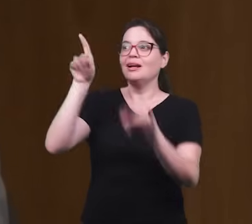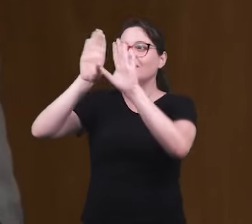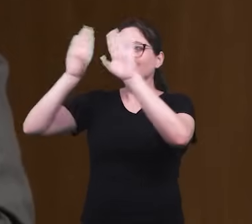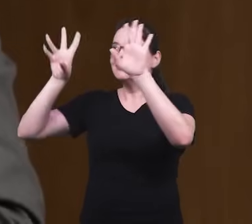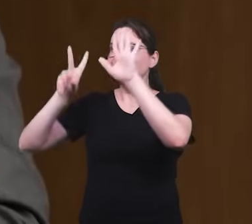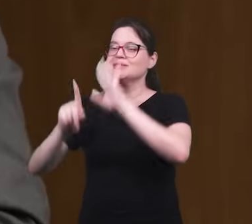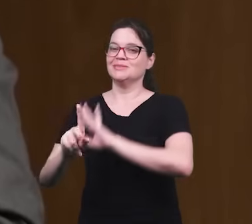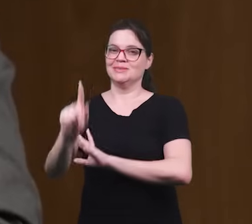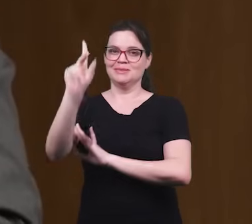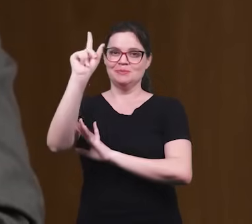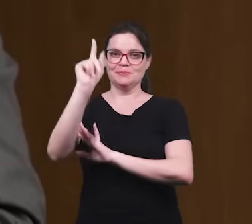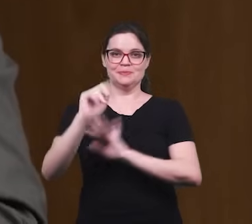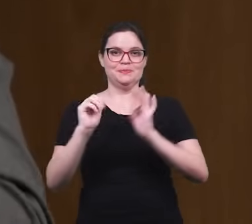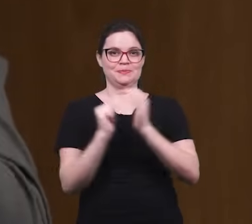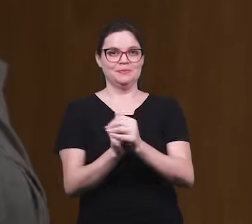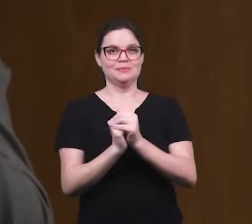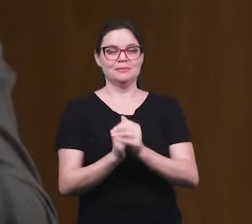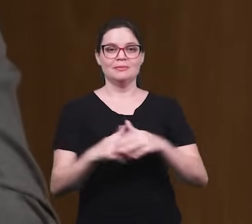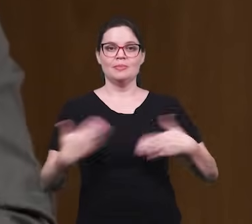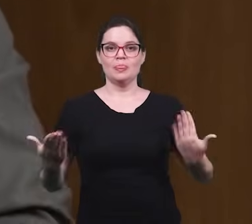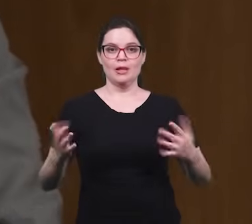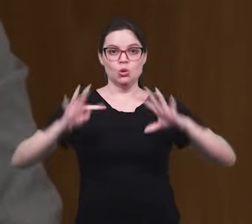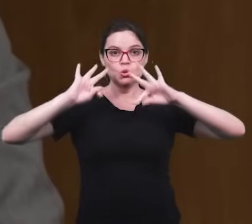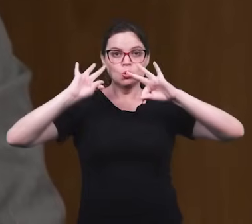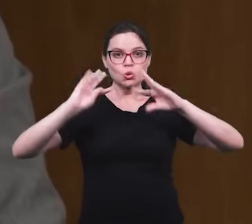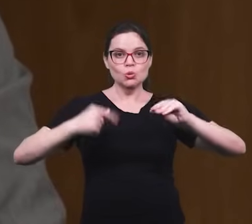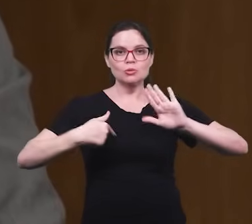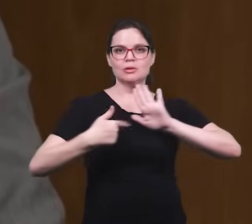que nós falamos aqui não é para trazer